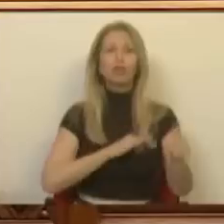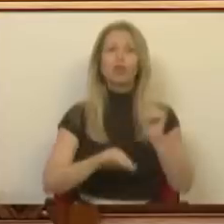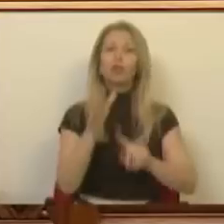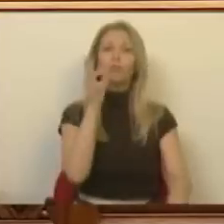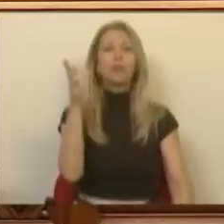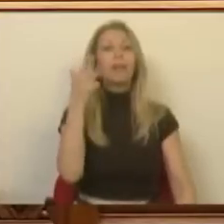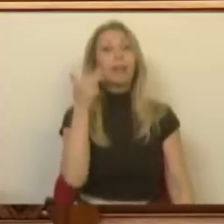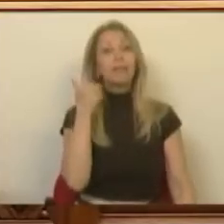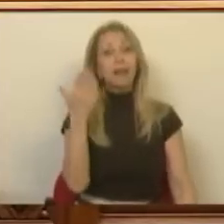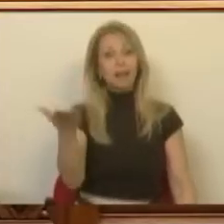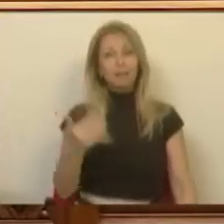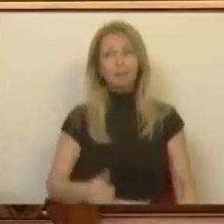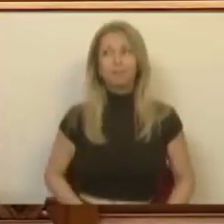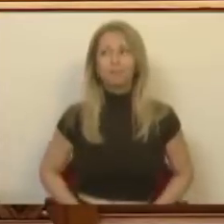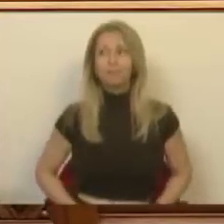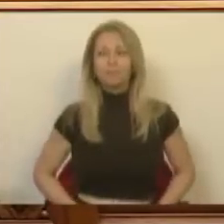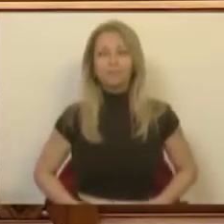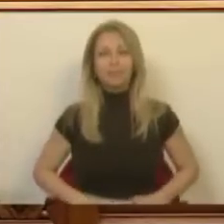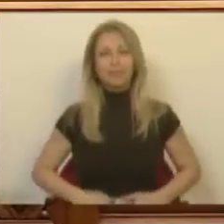Ventura